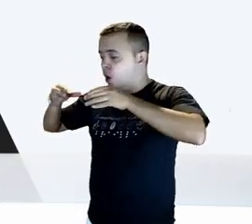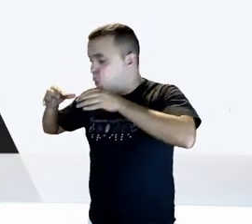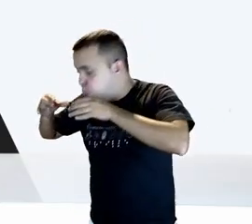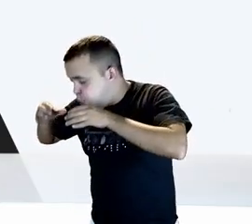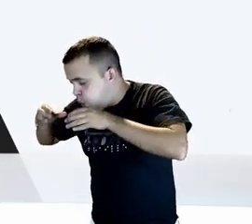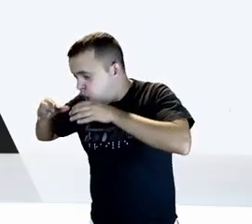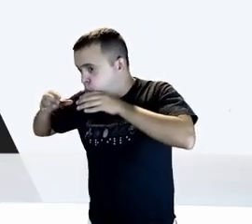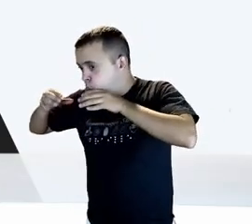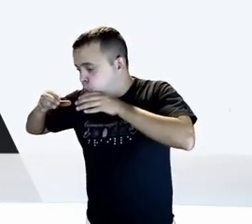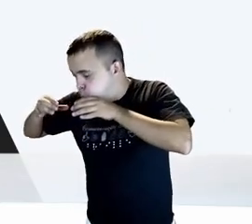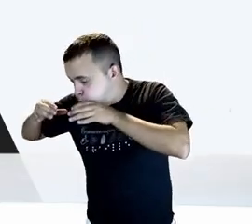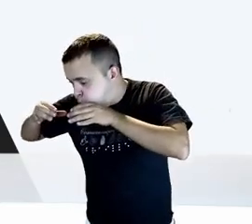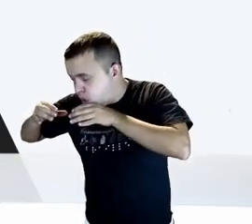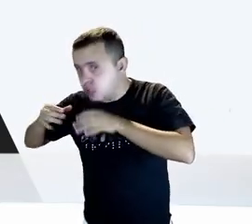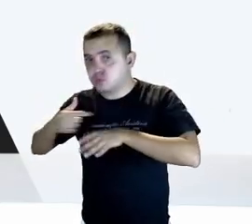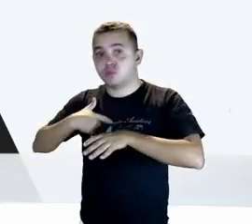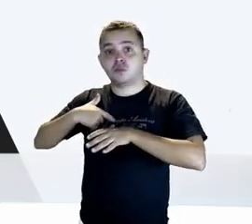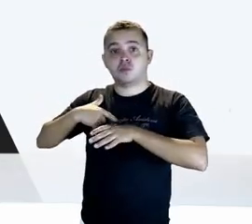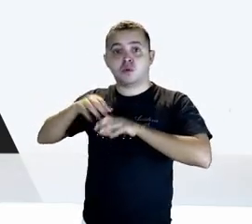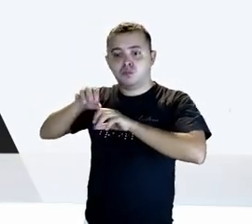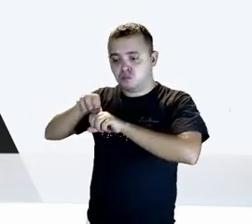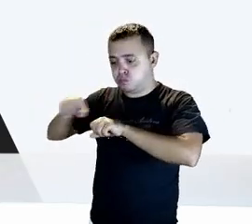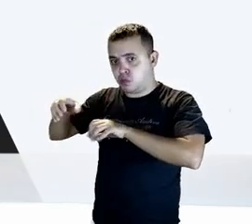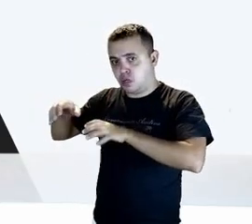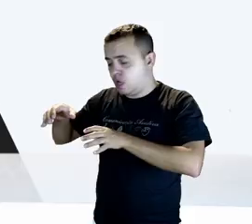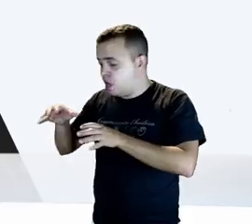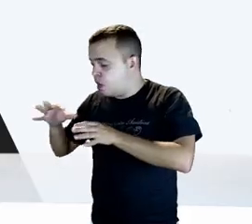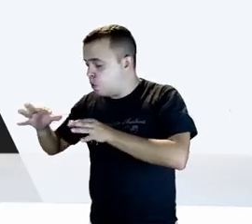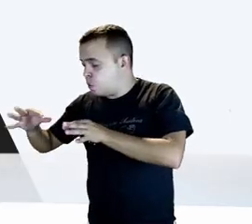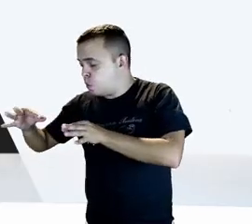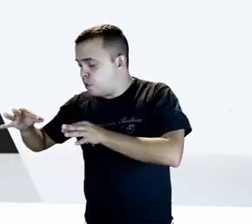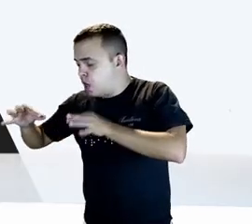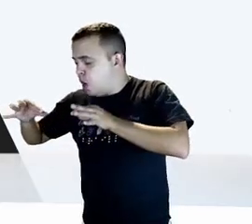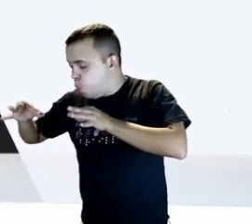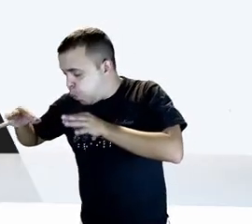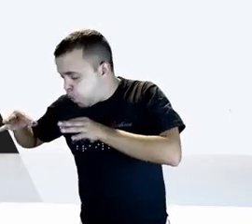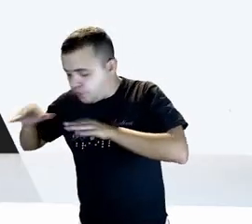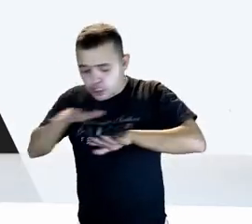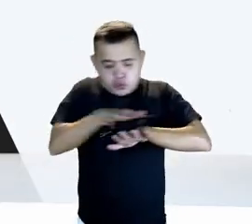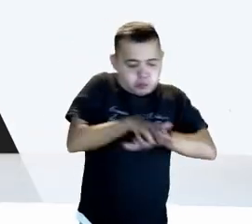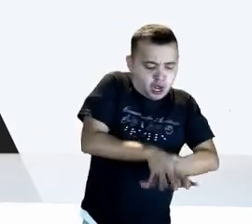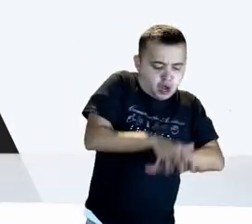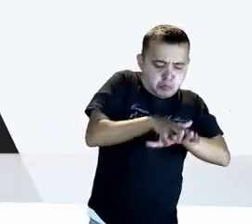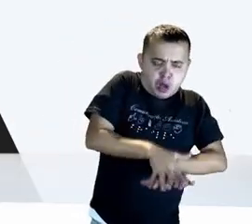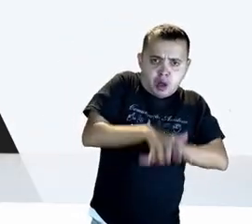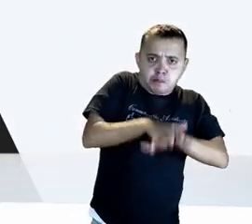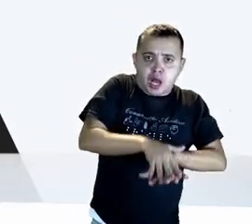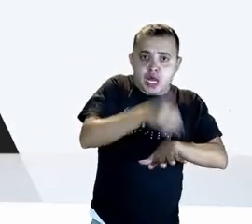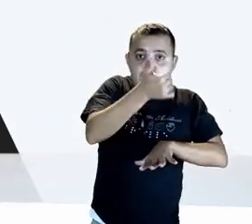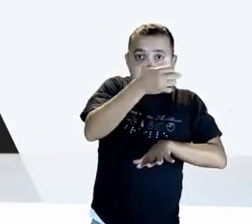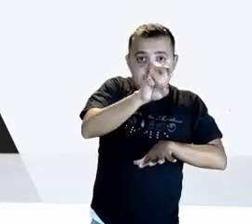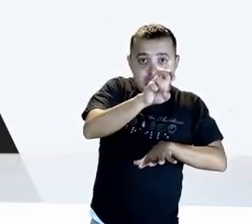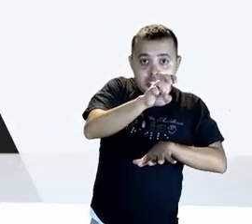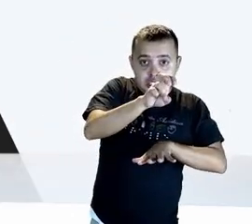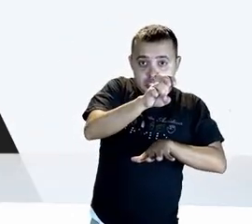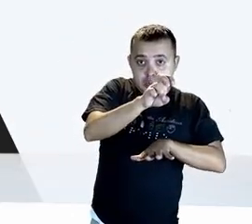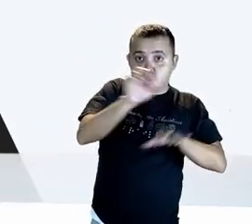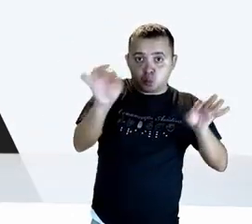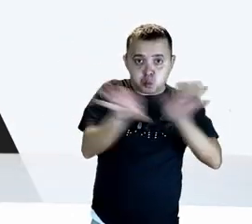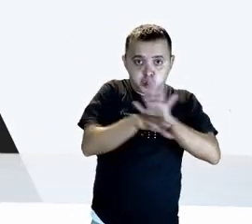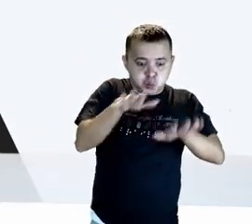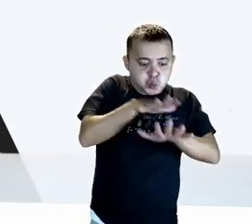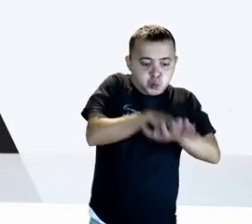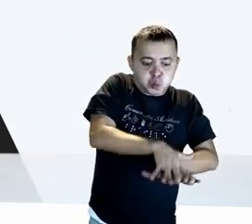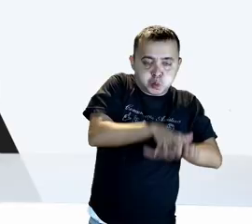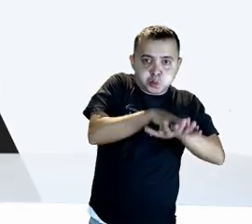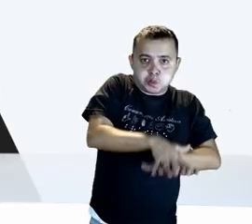sopros moderados após as 15 compressões. Então, depois que você fez as